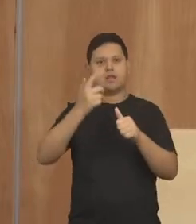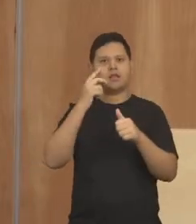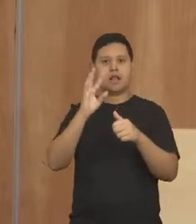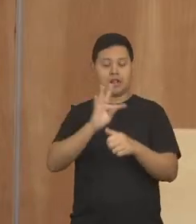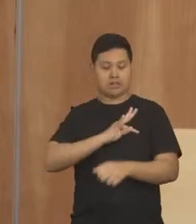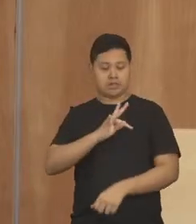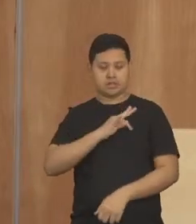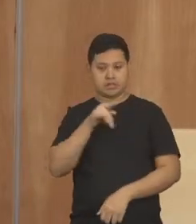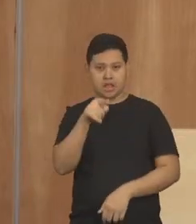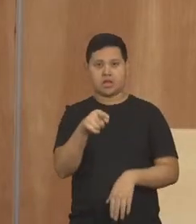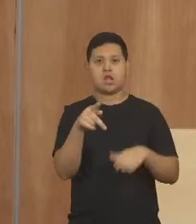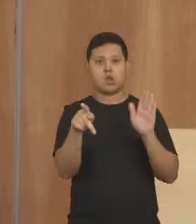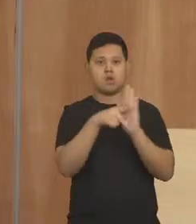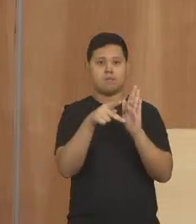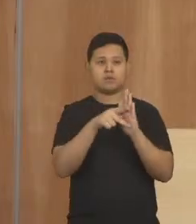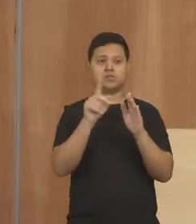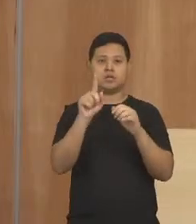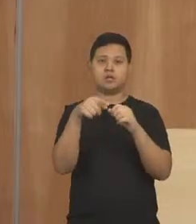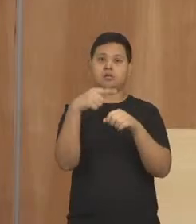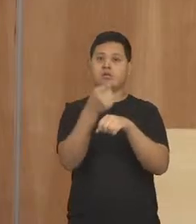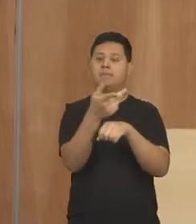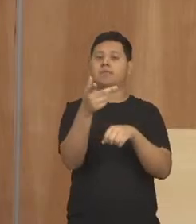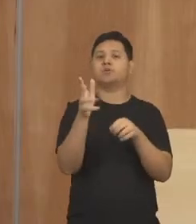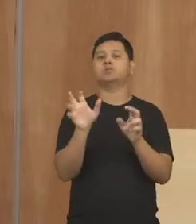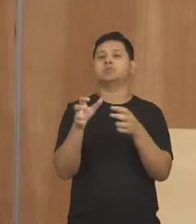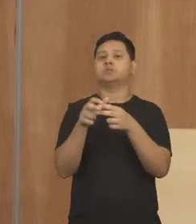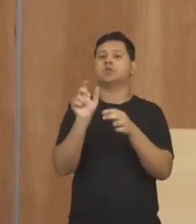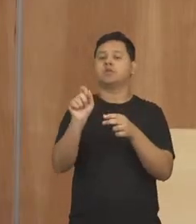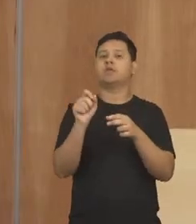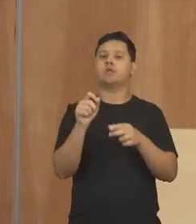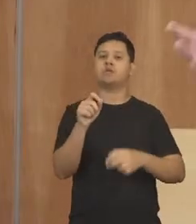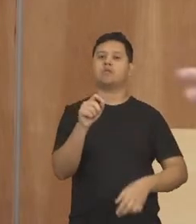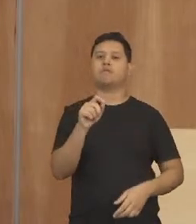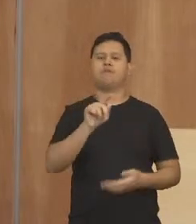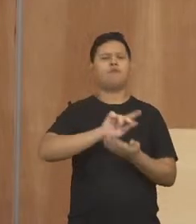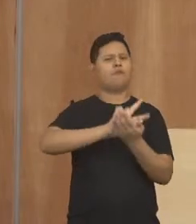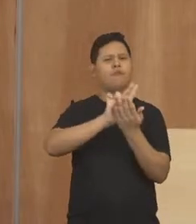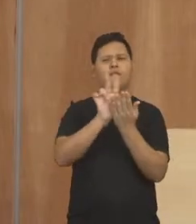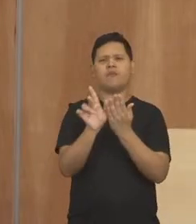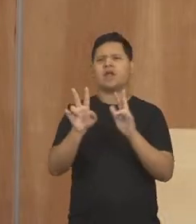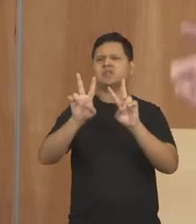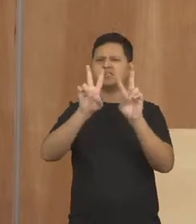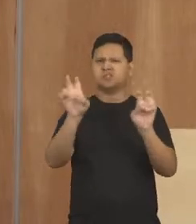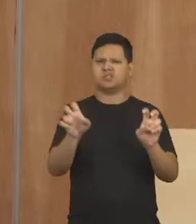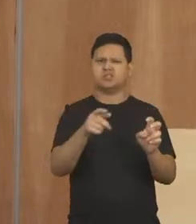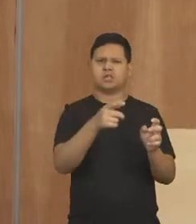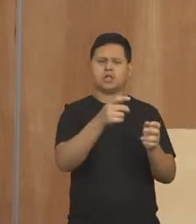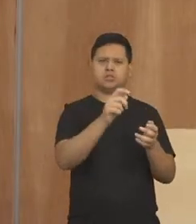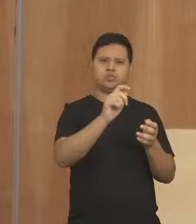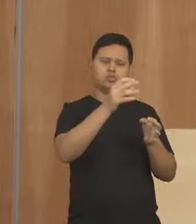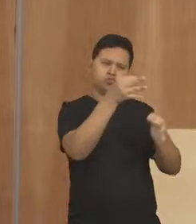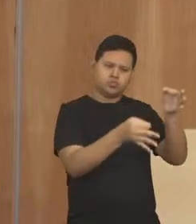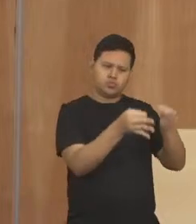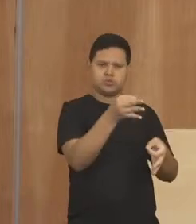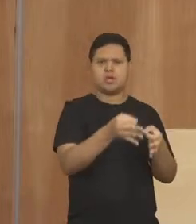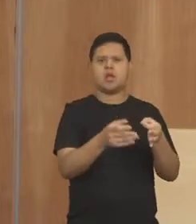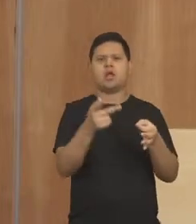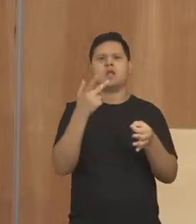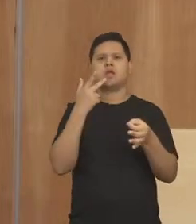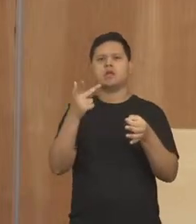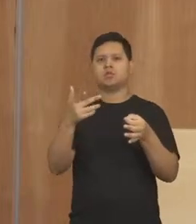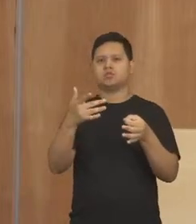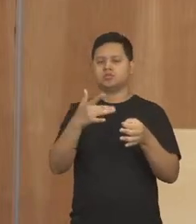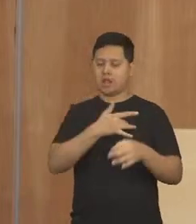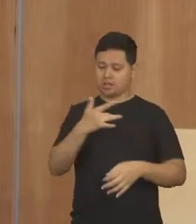dos projetos antes deles virem para o plenário. Então, a gente tem comissões de vários temas, de Constituição e Justiça, de Finanças, de